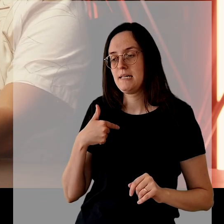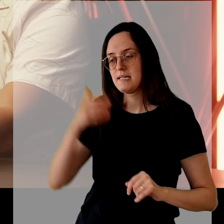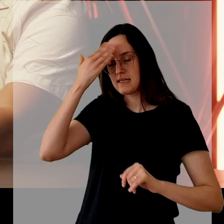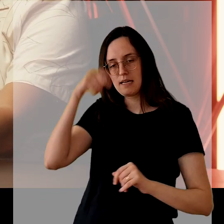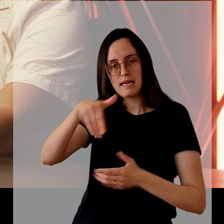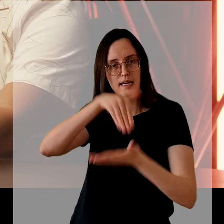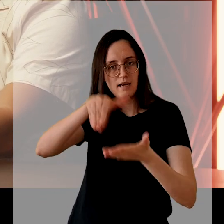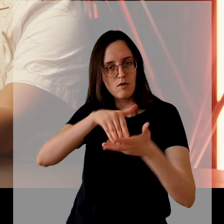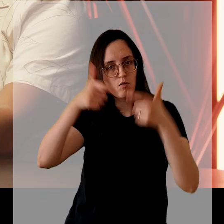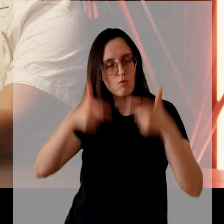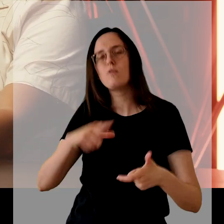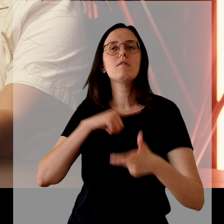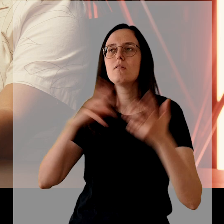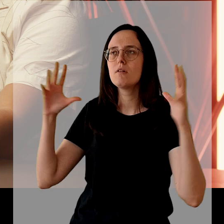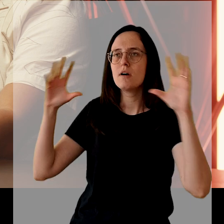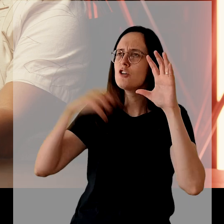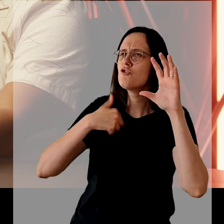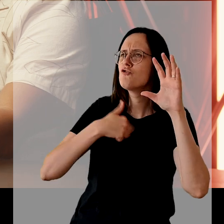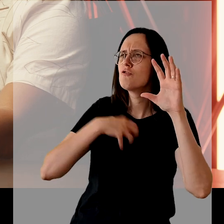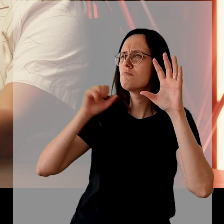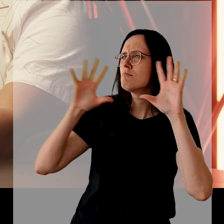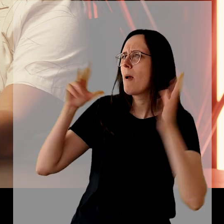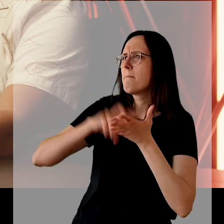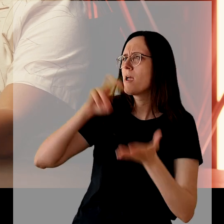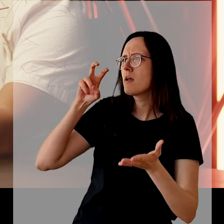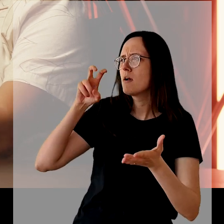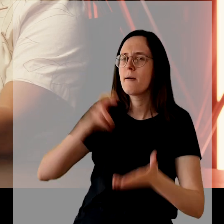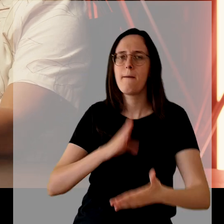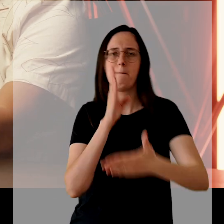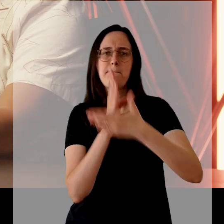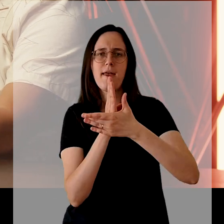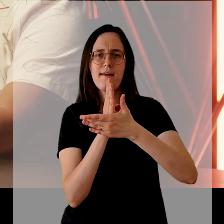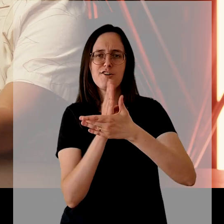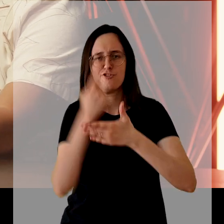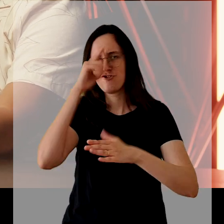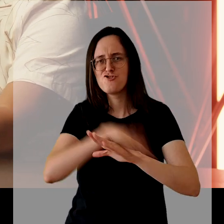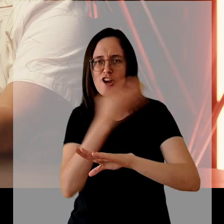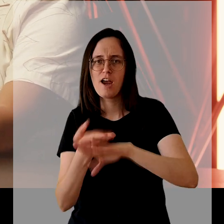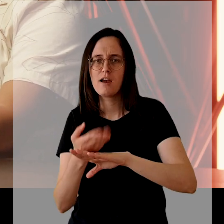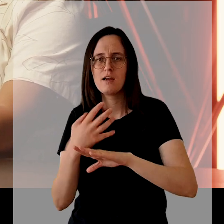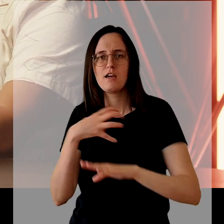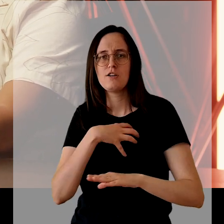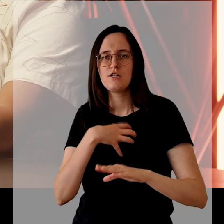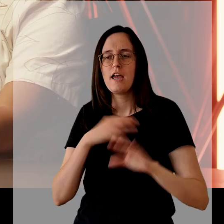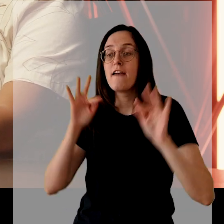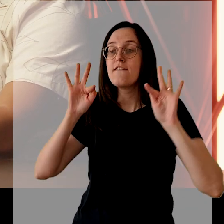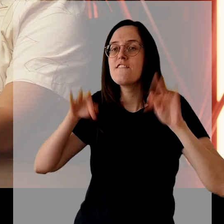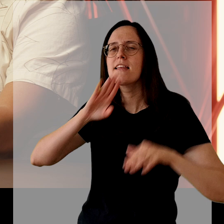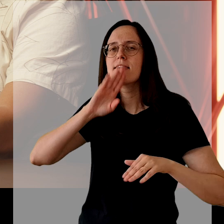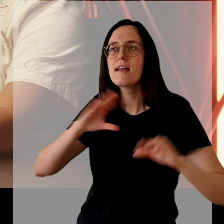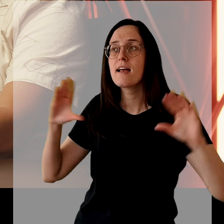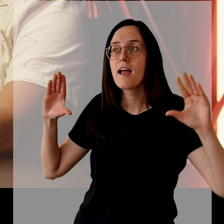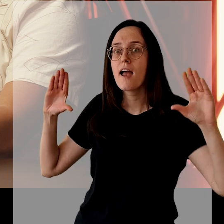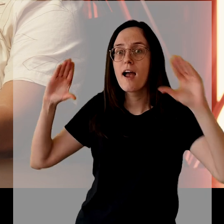a redação, então, ela tinha um clima de manhã, um clima do meio do dia e um clima de final de